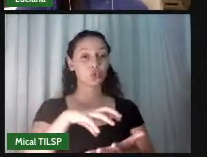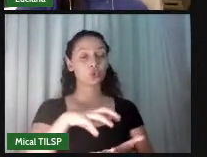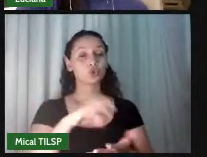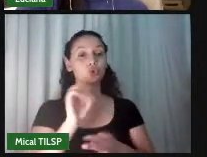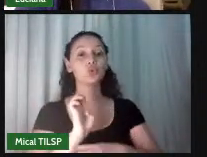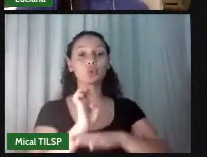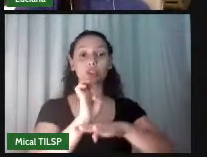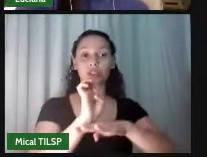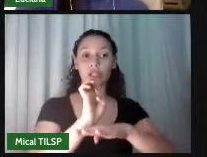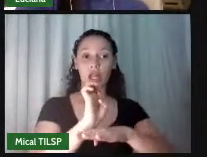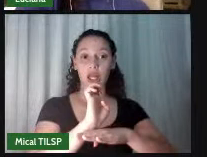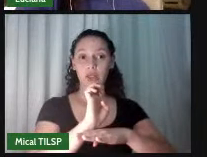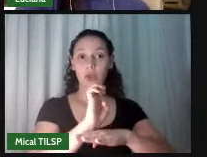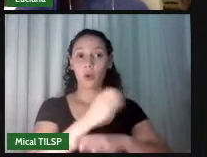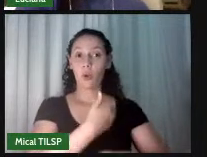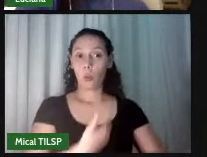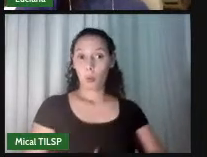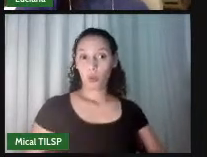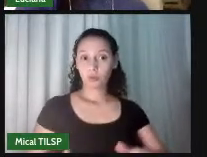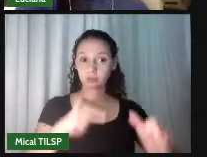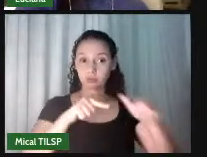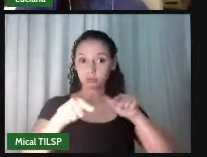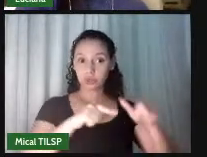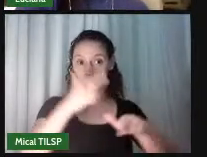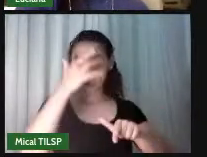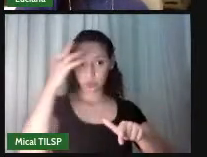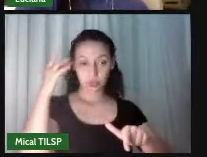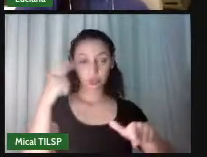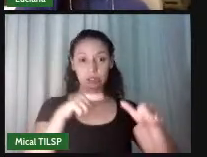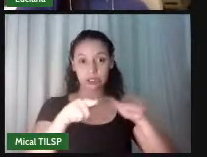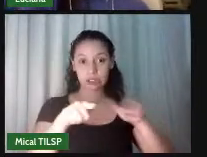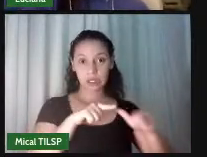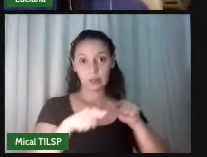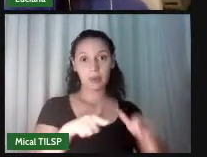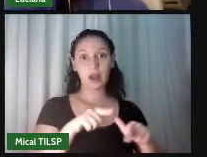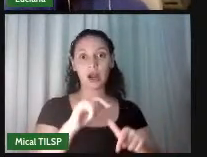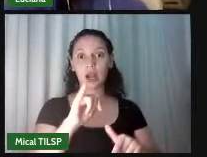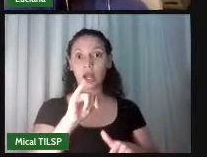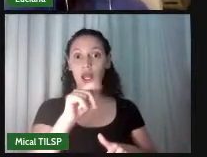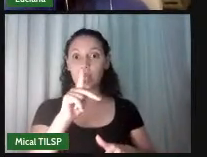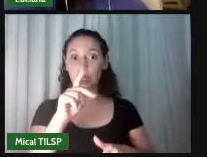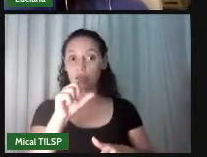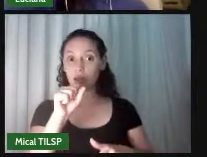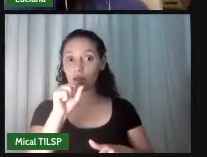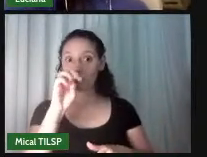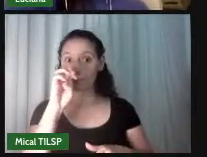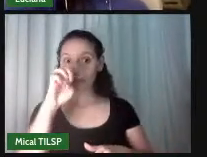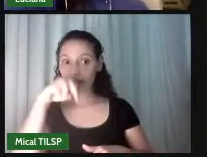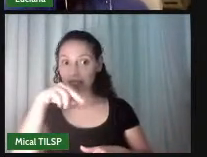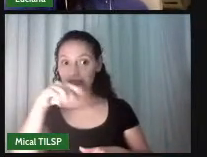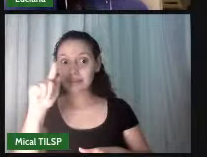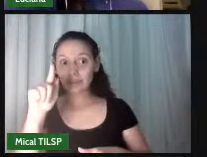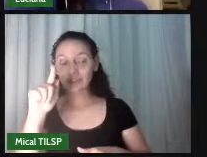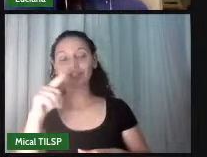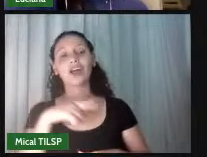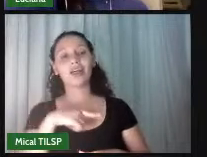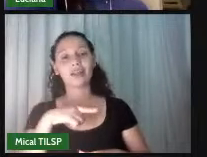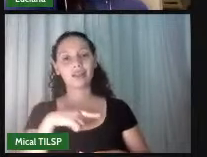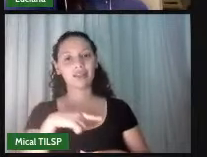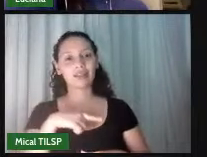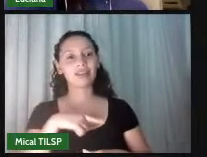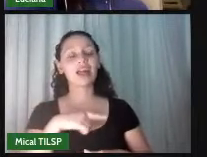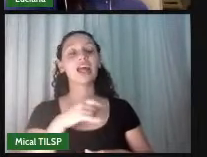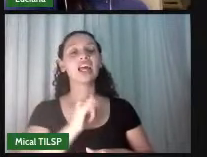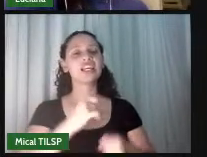exemplo, né, quando necessita de afastamento, para fazer algum tipo de tratamento, e ele tem que se afastar do seu